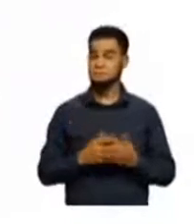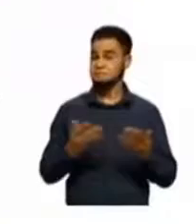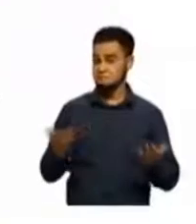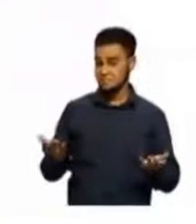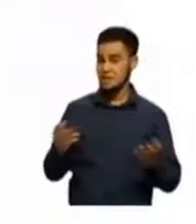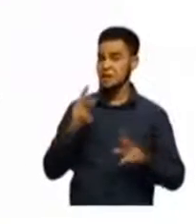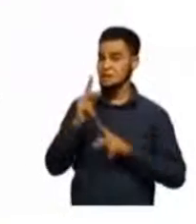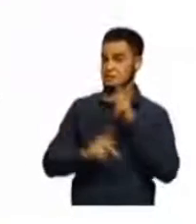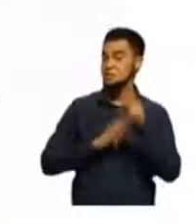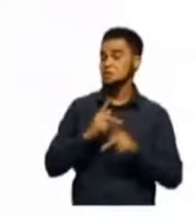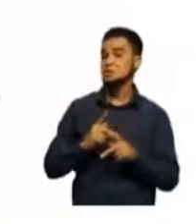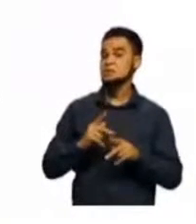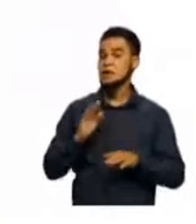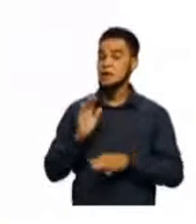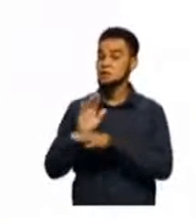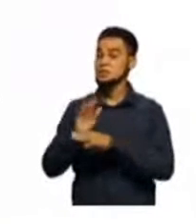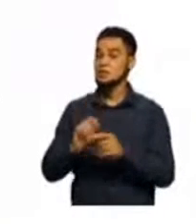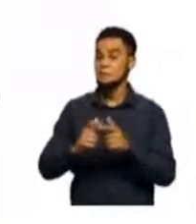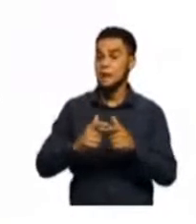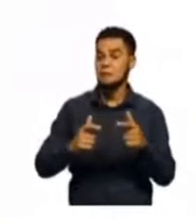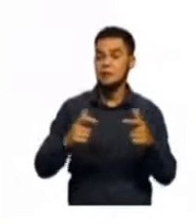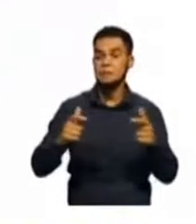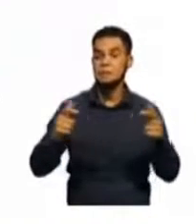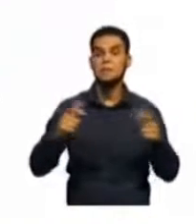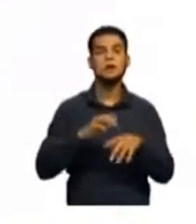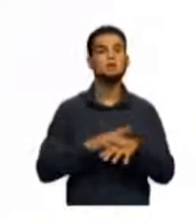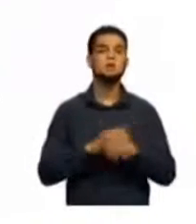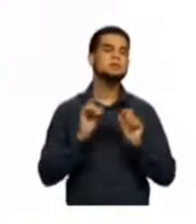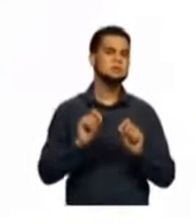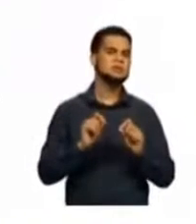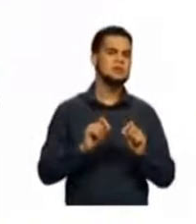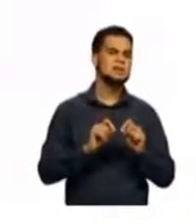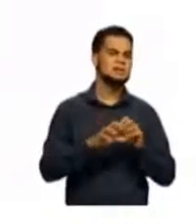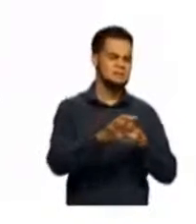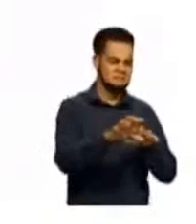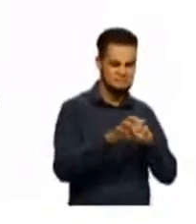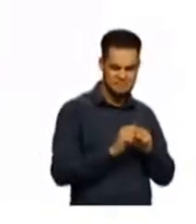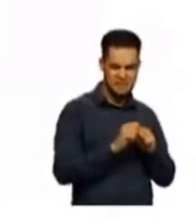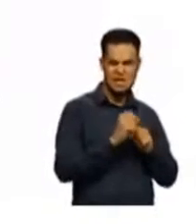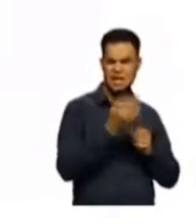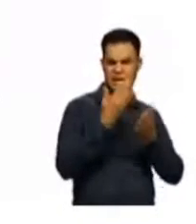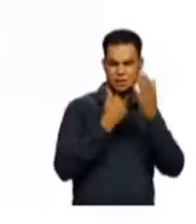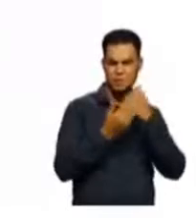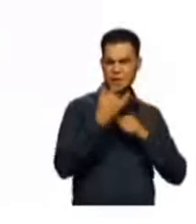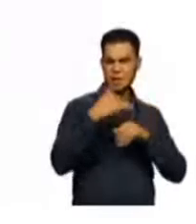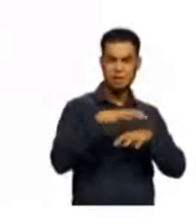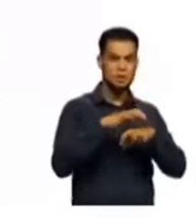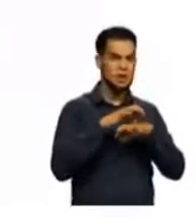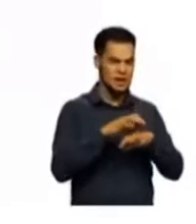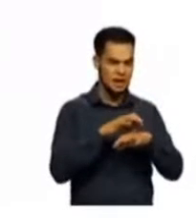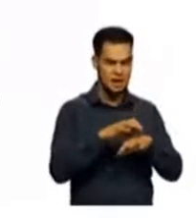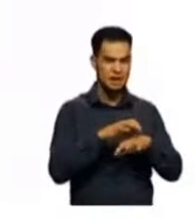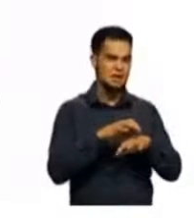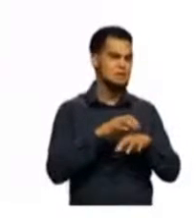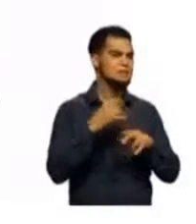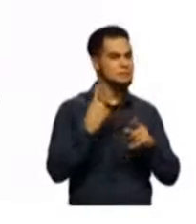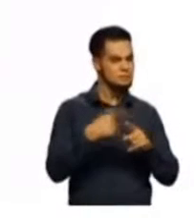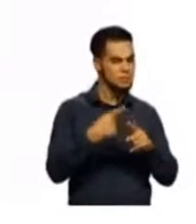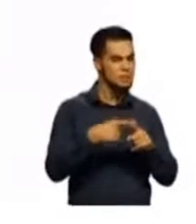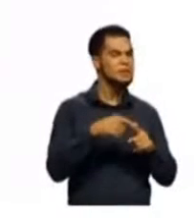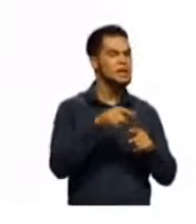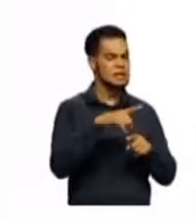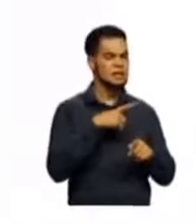aumento dessa doença é a. O consumo de carnes de animais silvestres, que são hospedeiros do vetor da